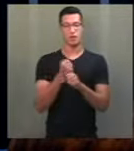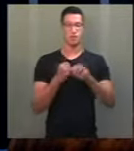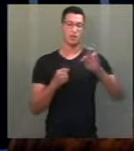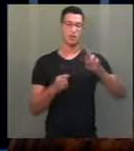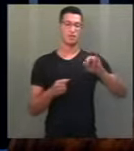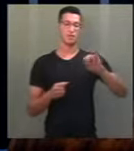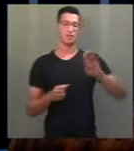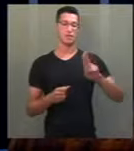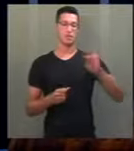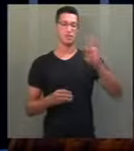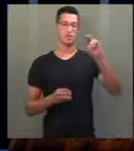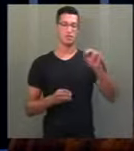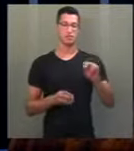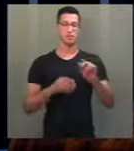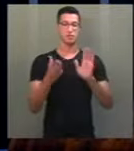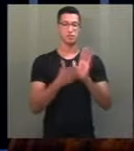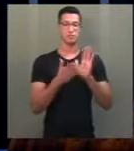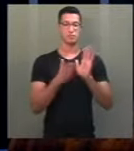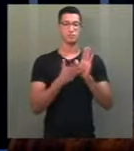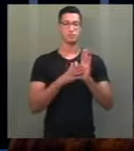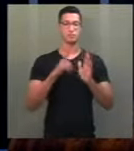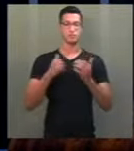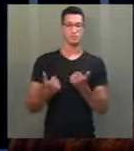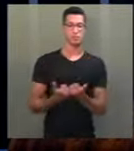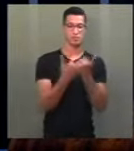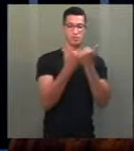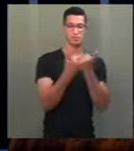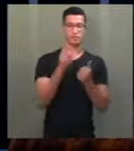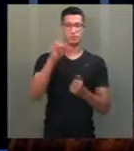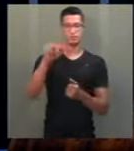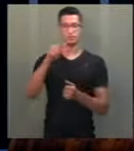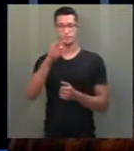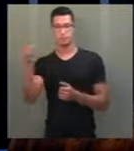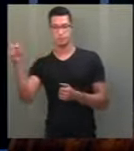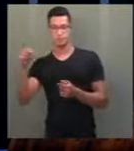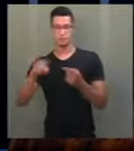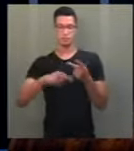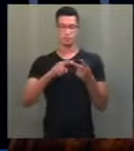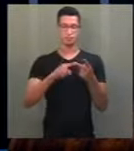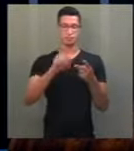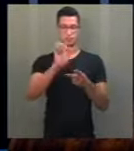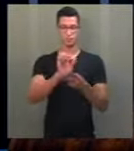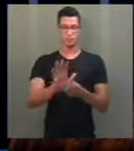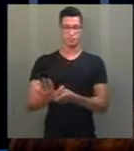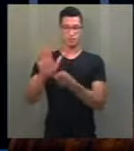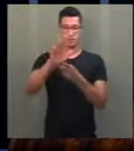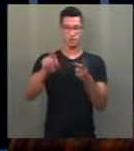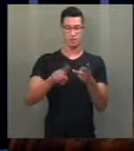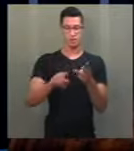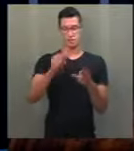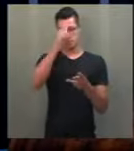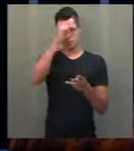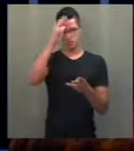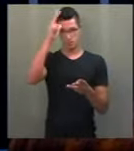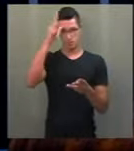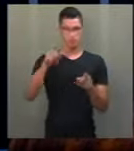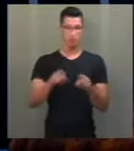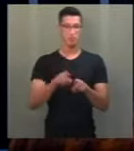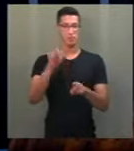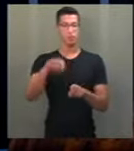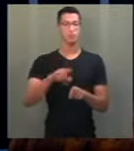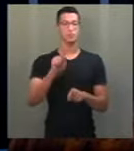sobre o consumo, uma proposta tem apoio da União, dos estados e dos municípios. Tanto